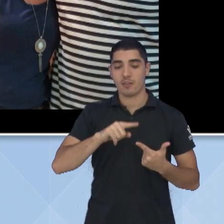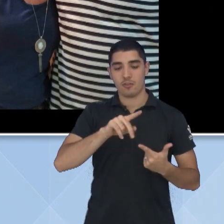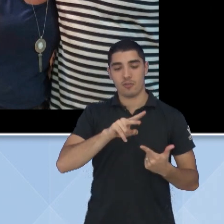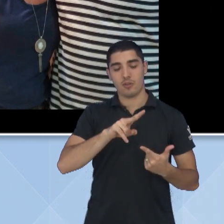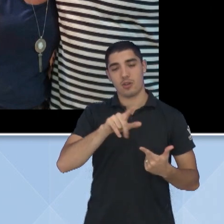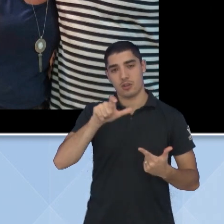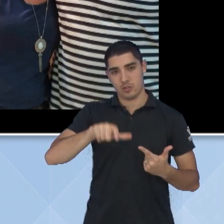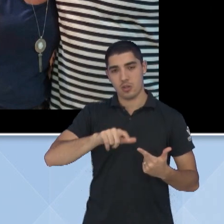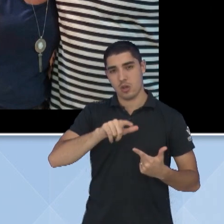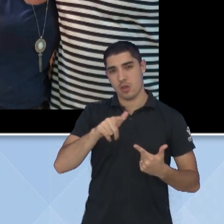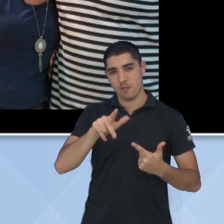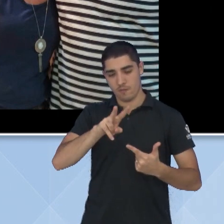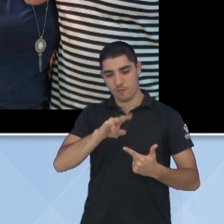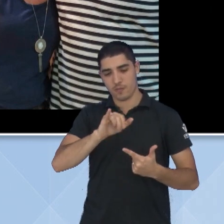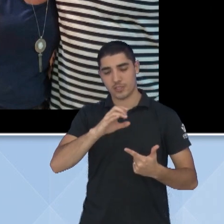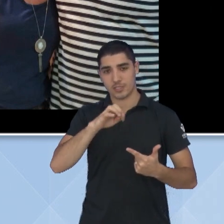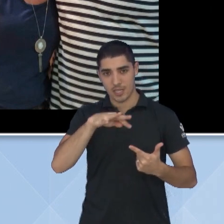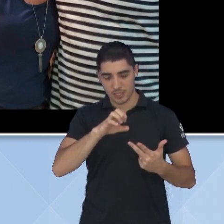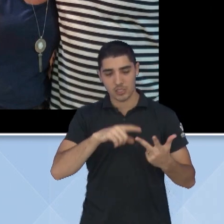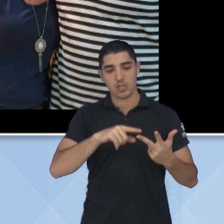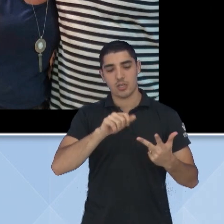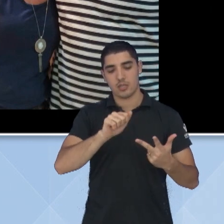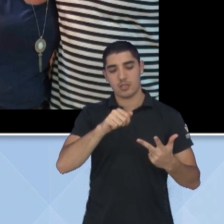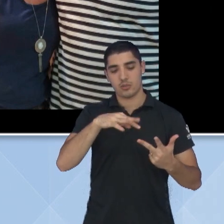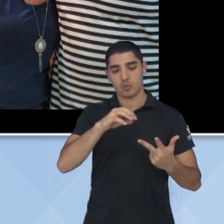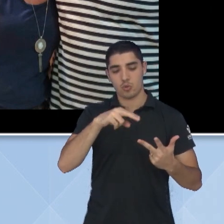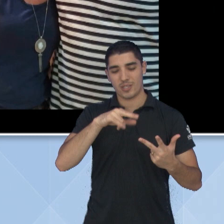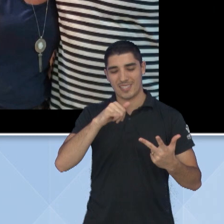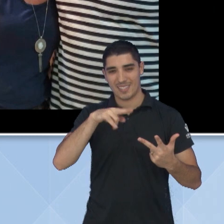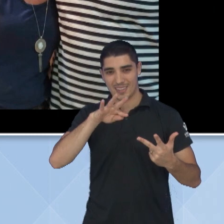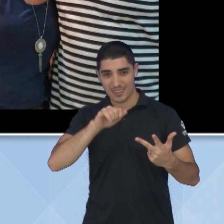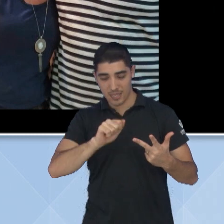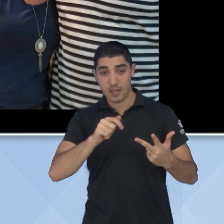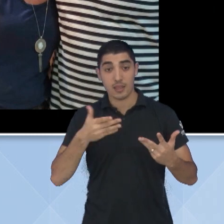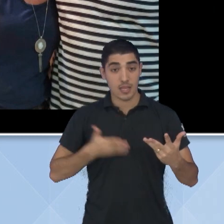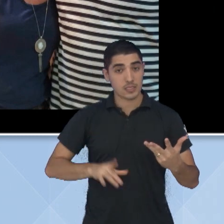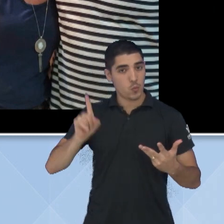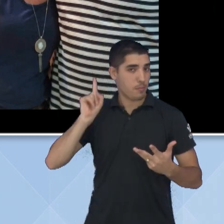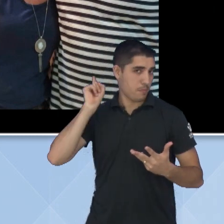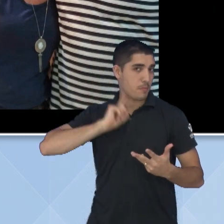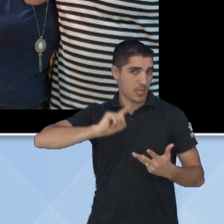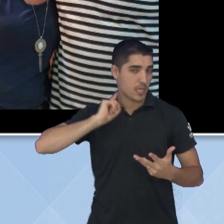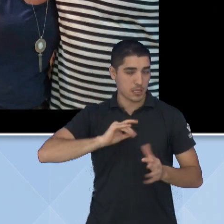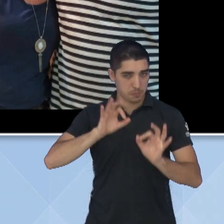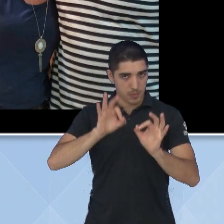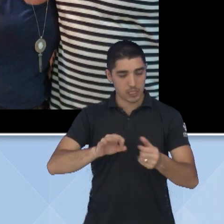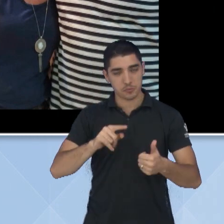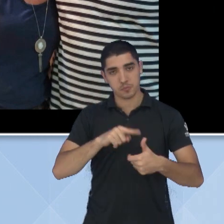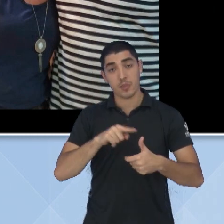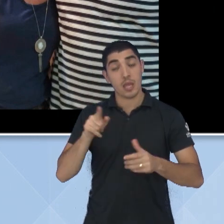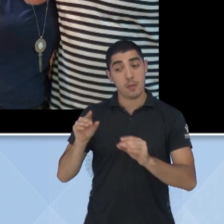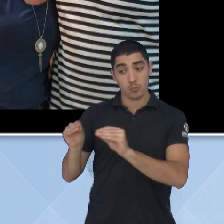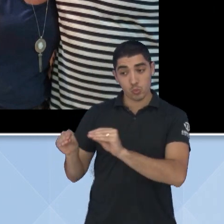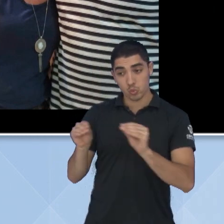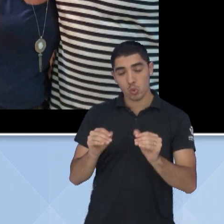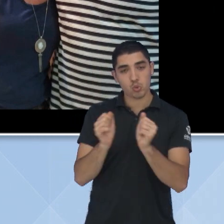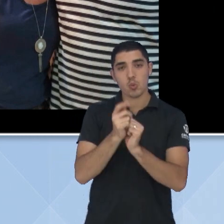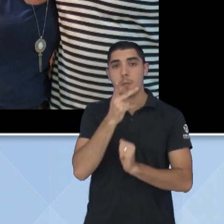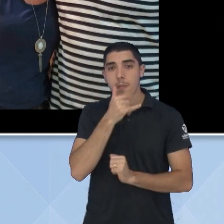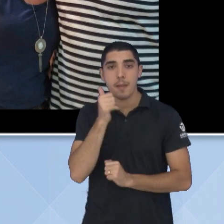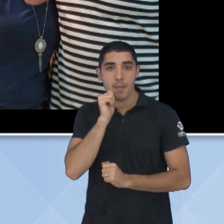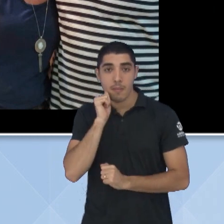Santoro e de Olinta Vilhena Santoro, natural de Lambari, Minas Gerais, Mudou-se com seus pais e 7